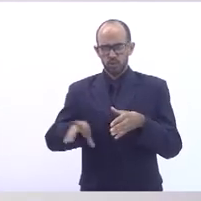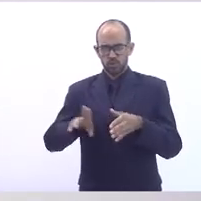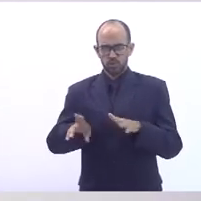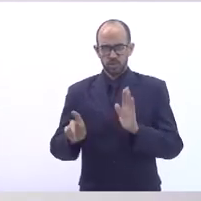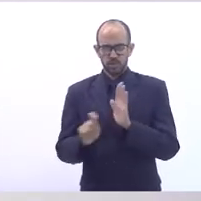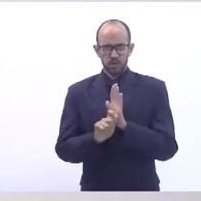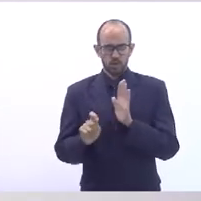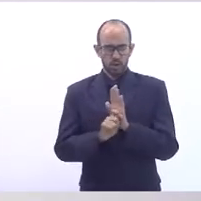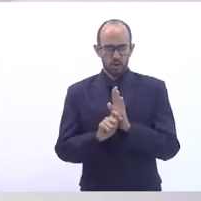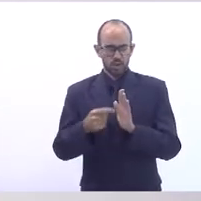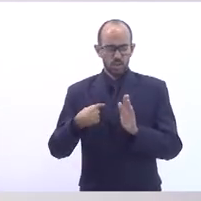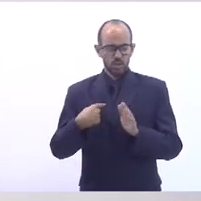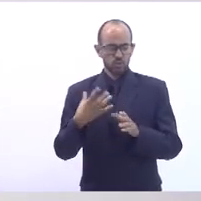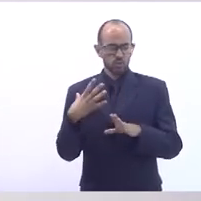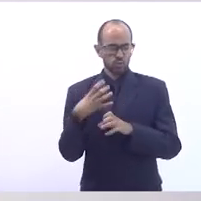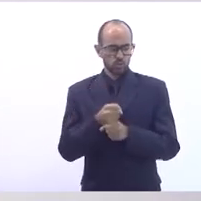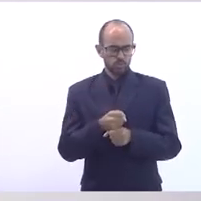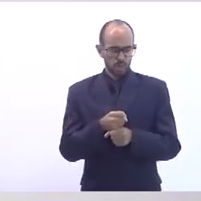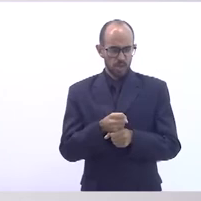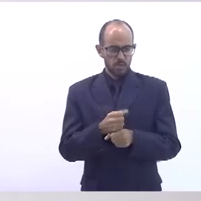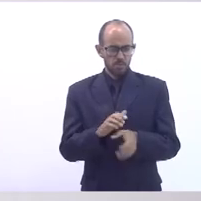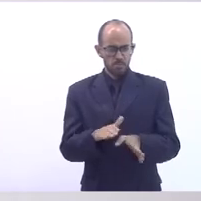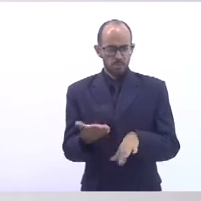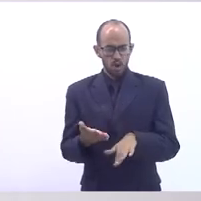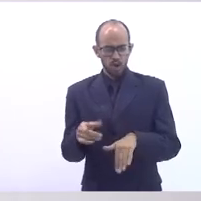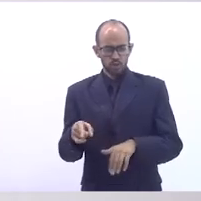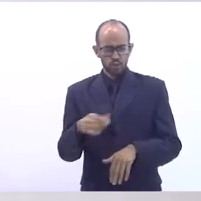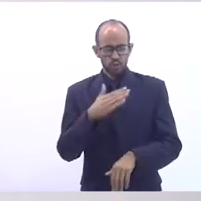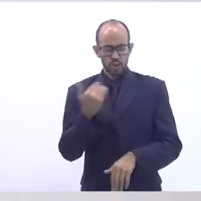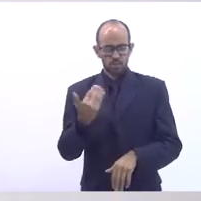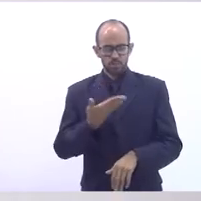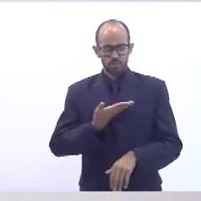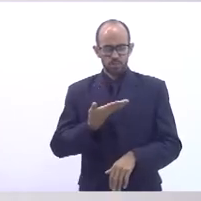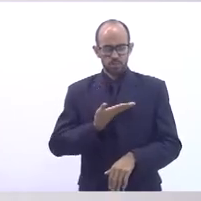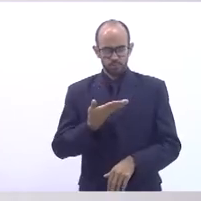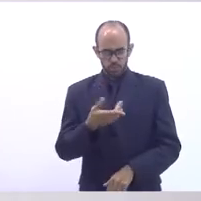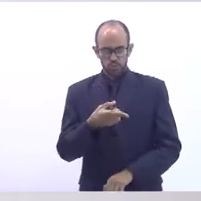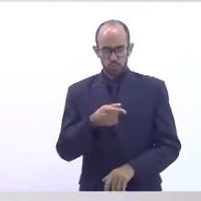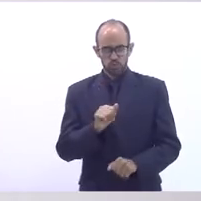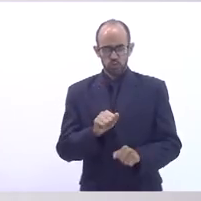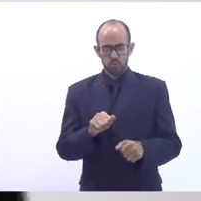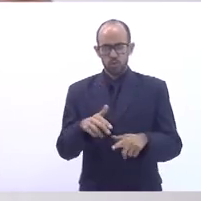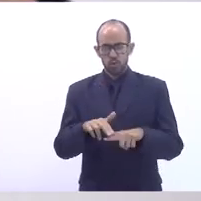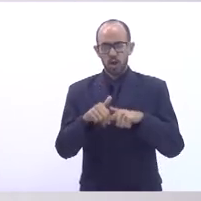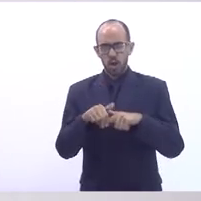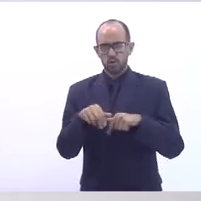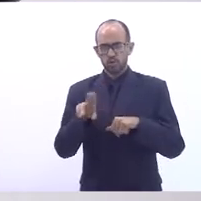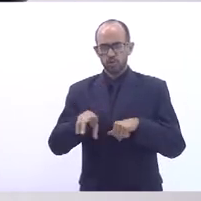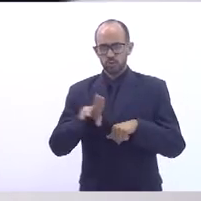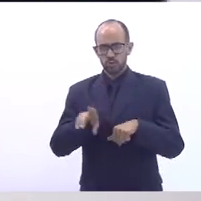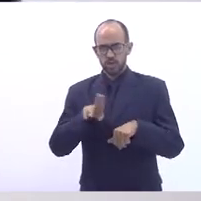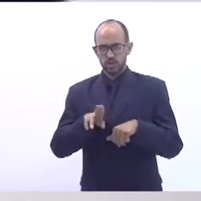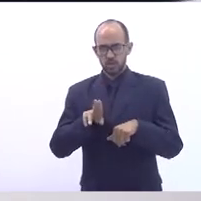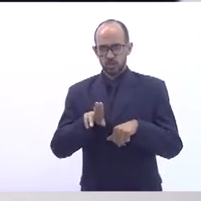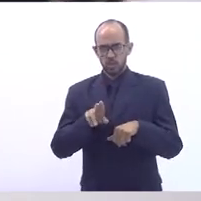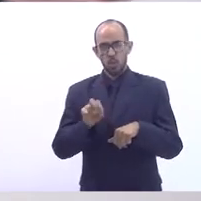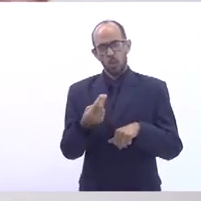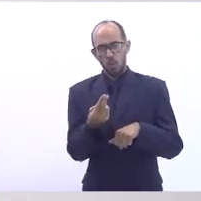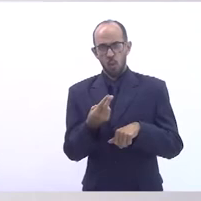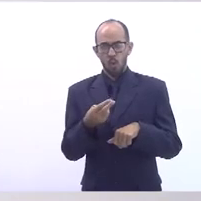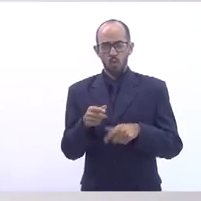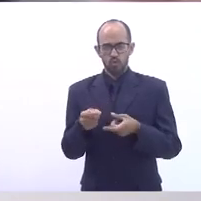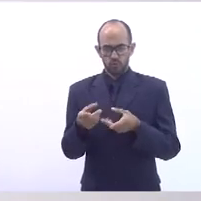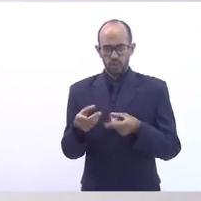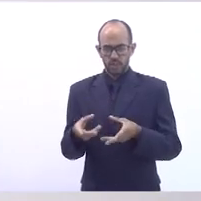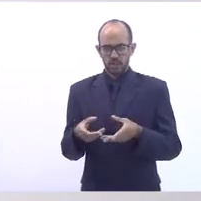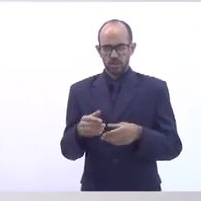de mortes de amigos com relação ao abuso das drogas ou então envolvimento com tráfico já chega mais de 26